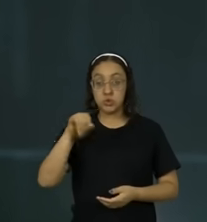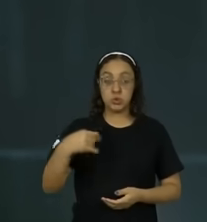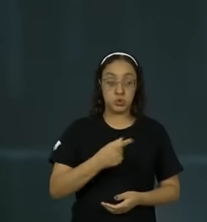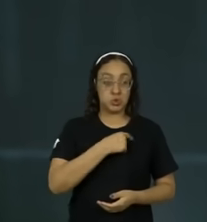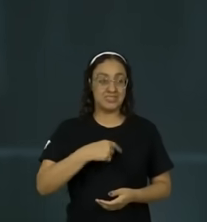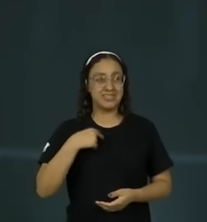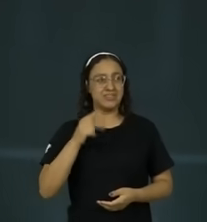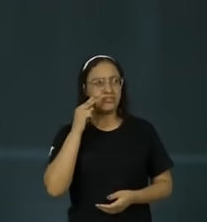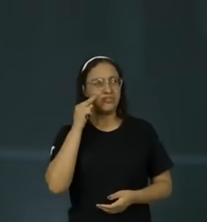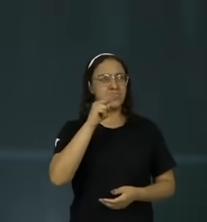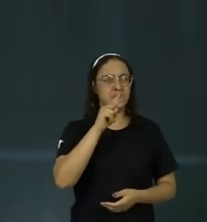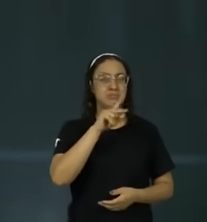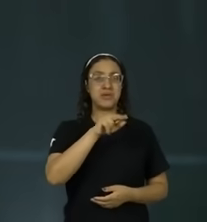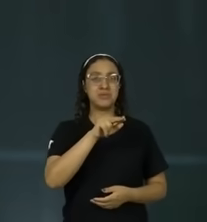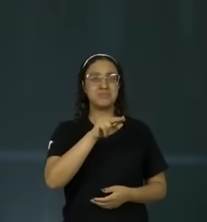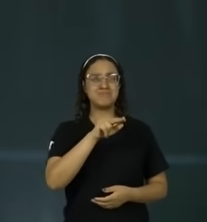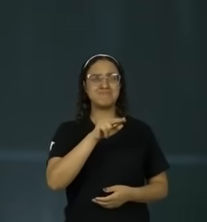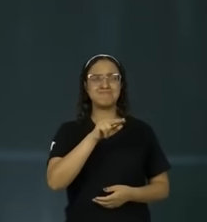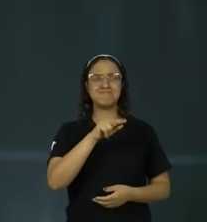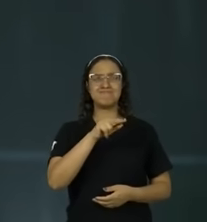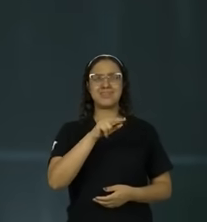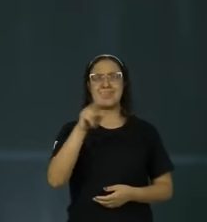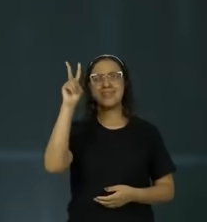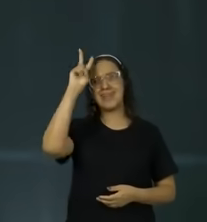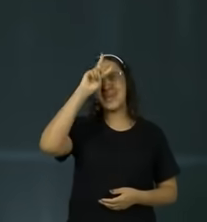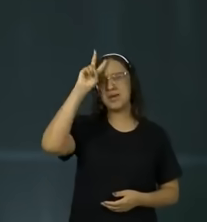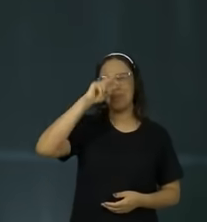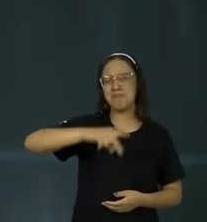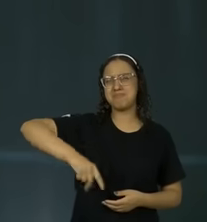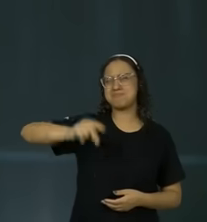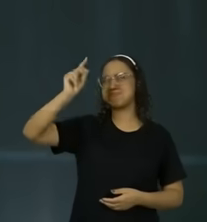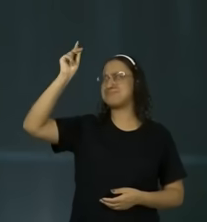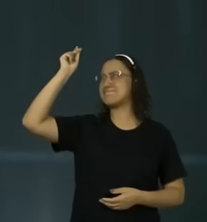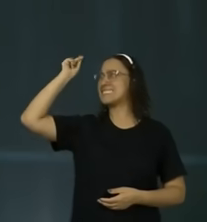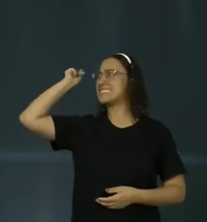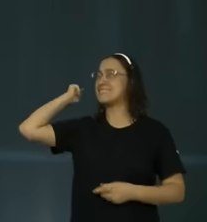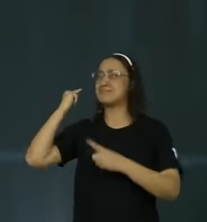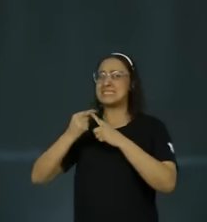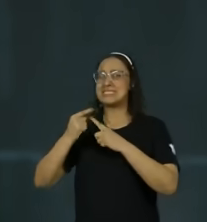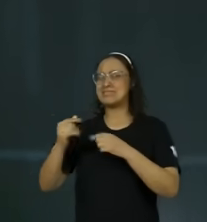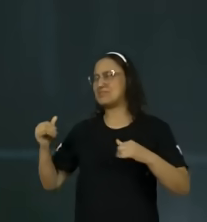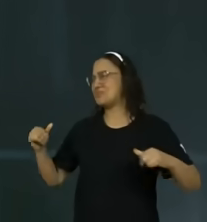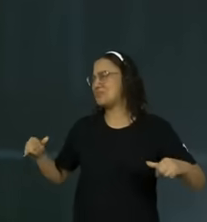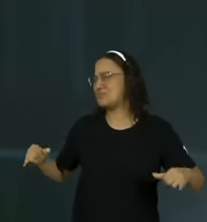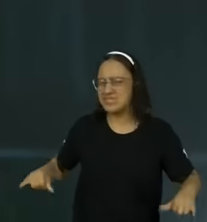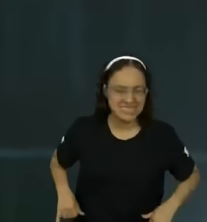causaram muita dor. E esses homens não são vizinhos, conhecidos, não, são seus irmãos de